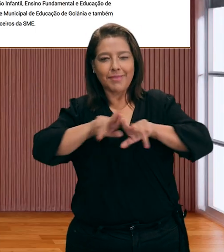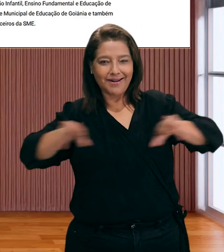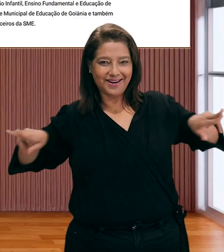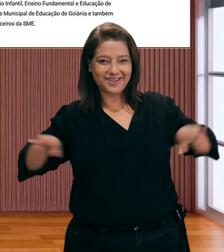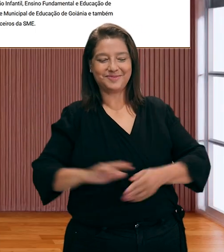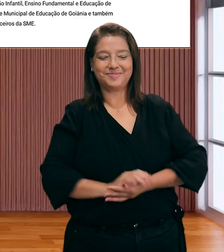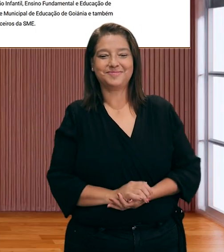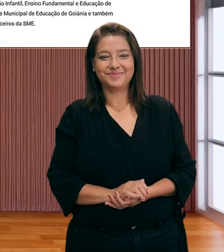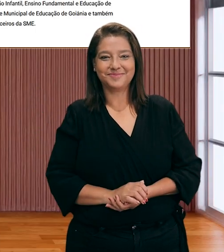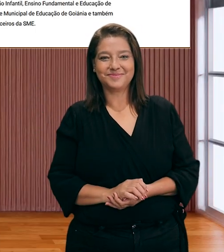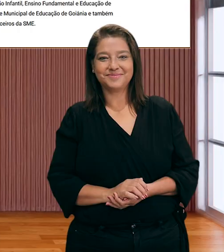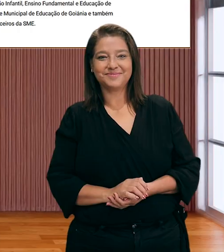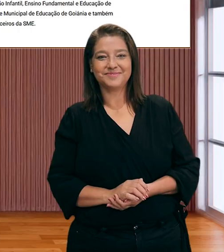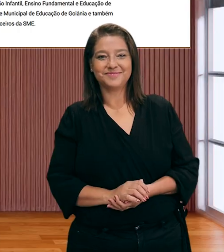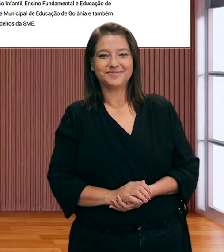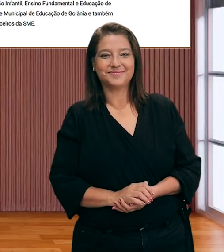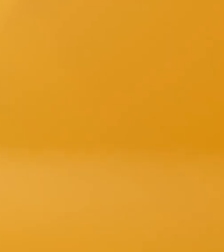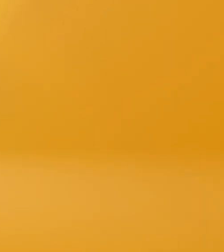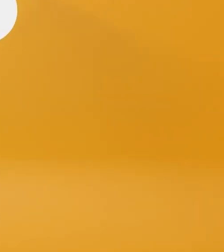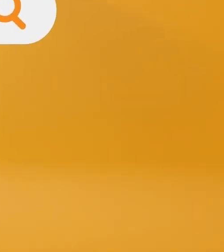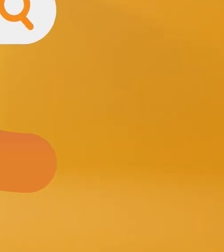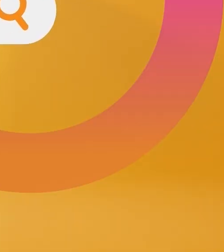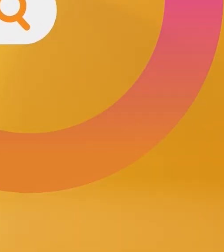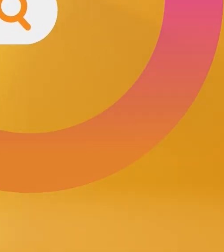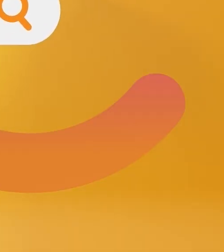pequenos detalhes da vida.